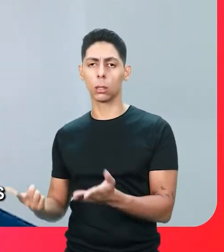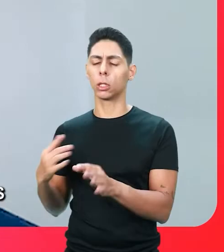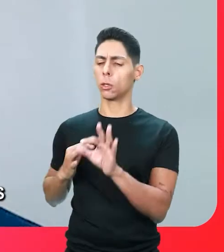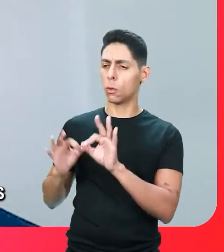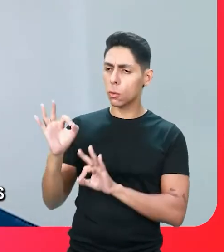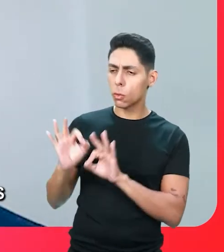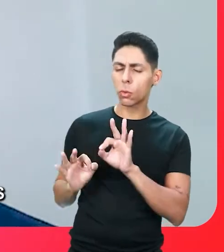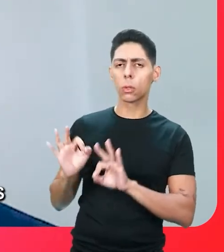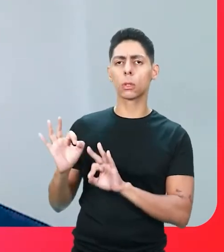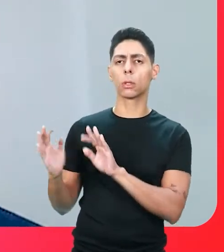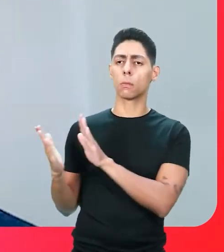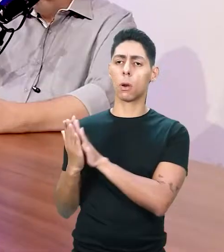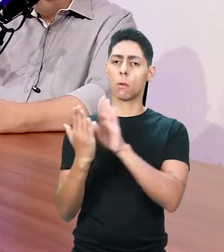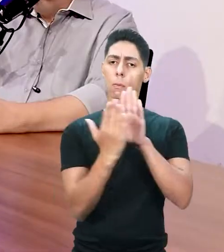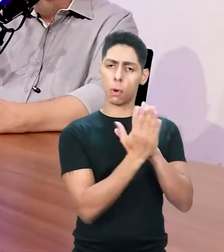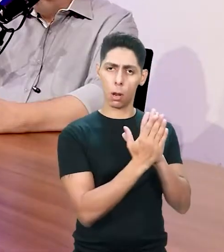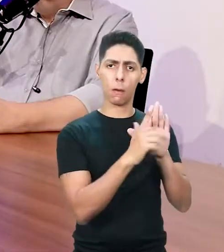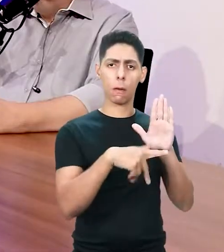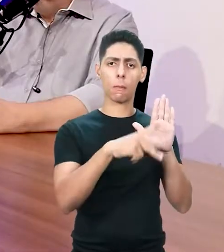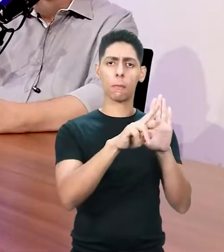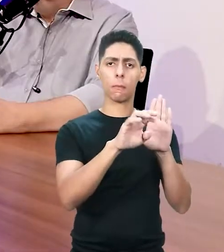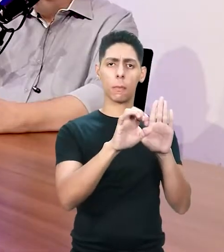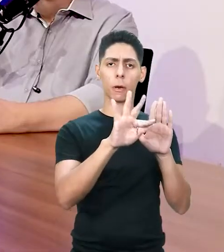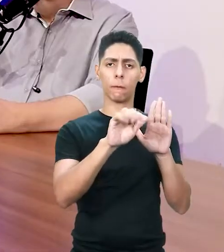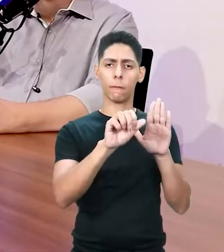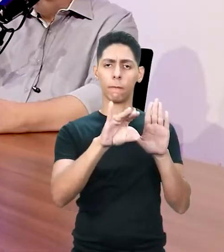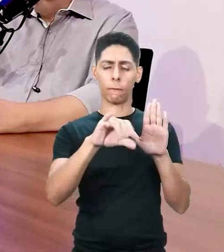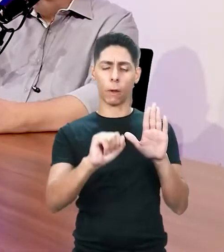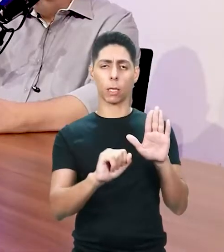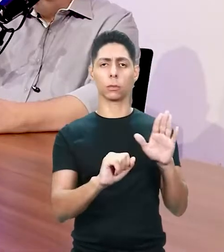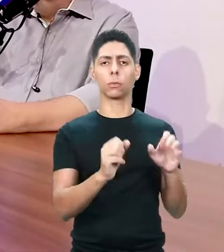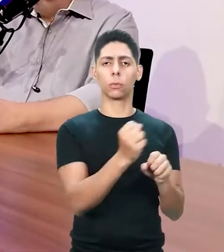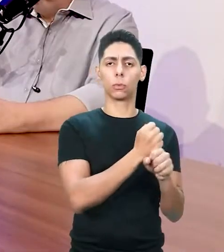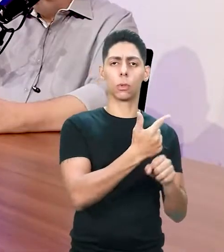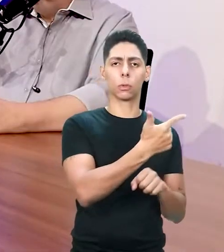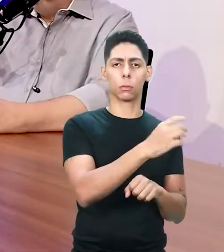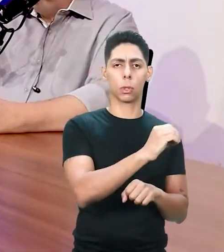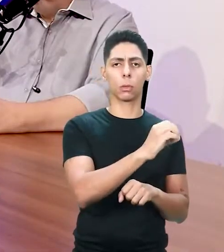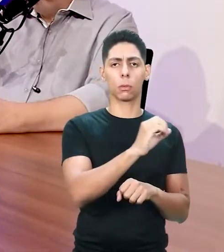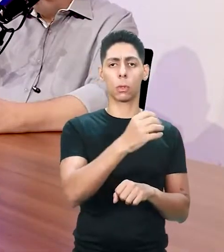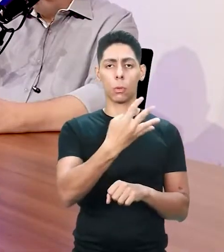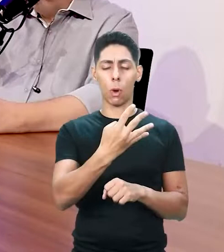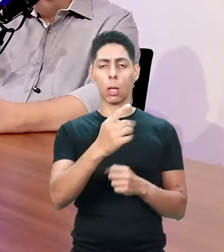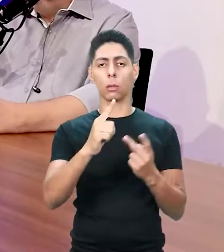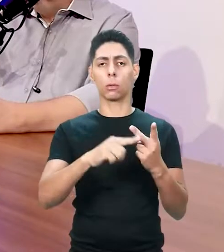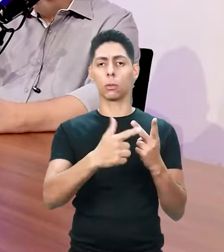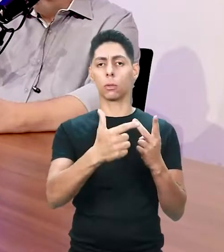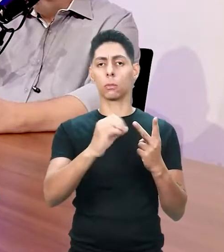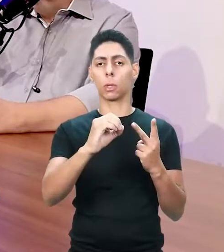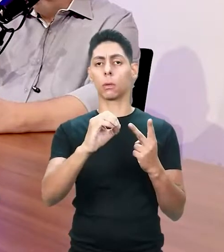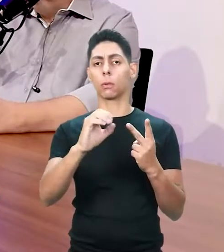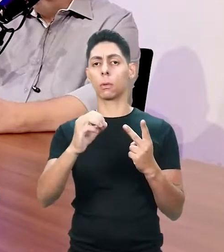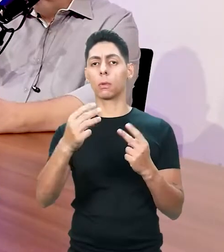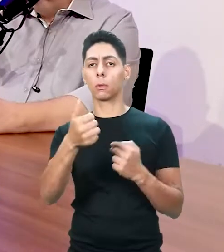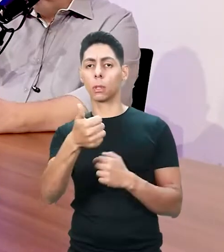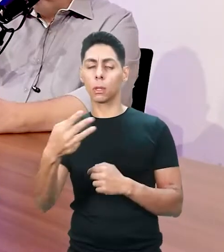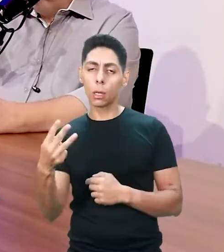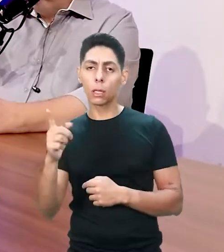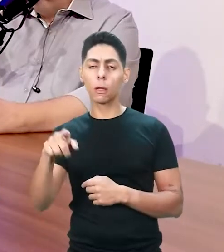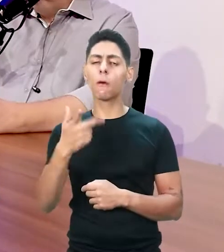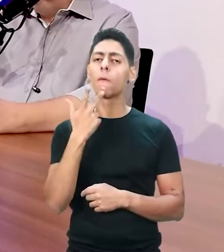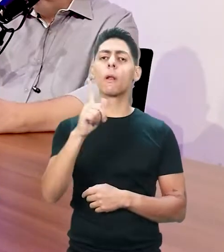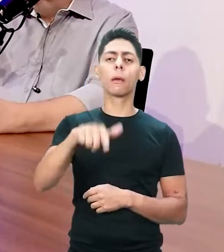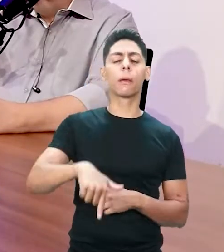prefaciadores. Nos 2 prefácios, tanto o de 2004 quanto o de 2013, eu chamei os prefácios de ferramenta para